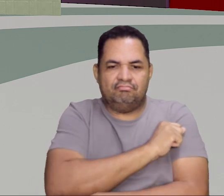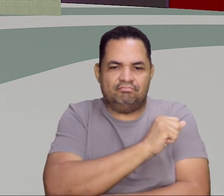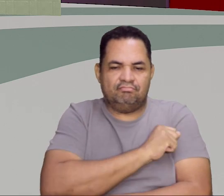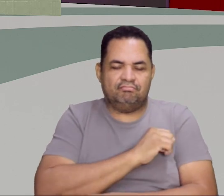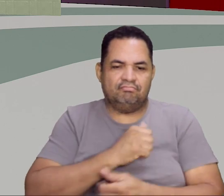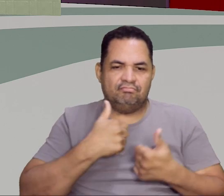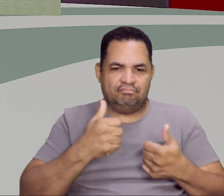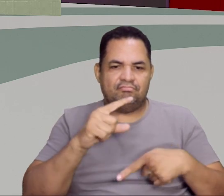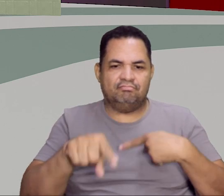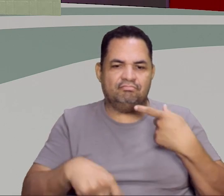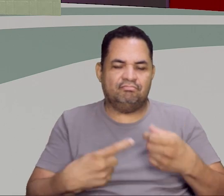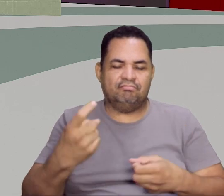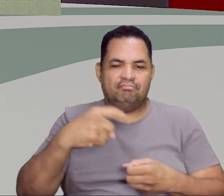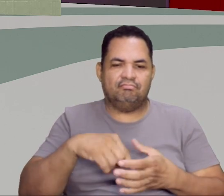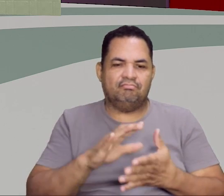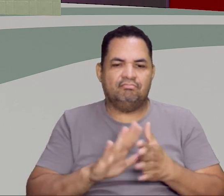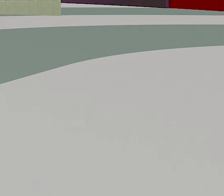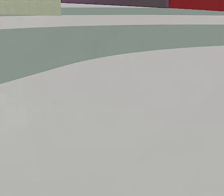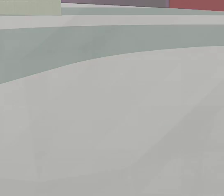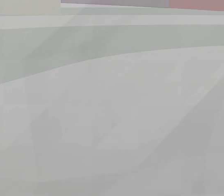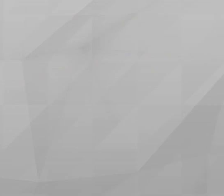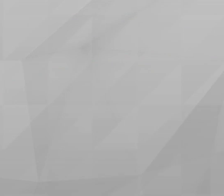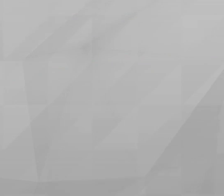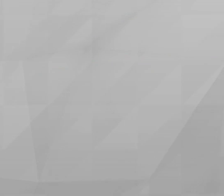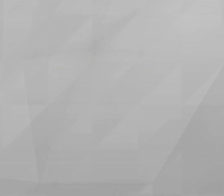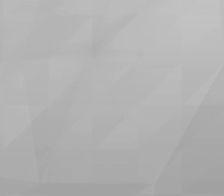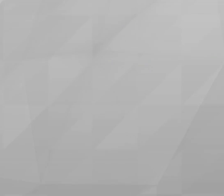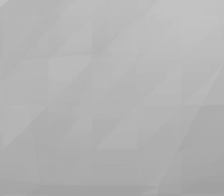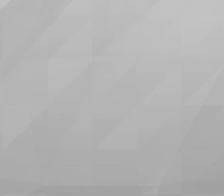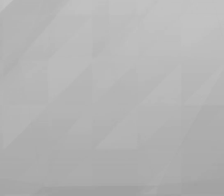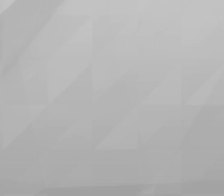beleza até já até a próxima aula tchau tchau